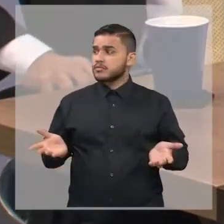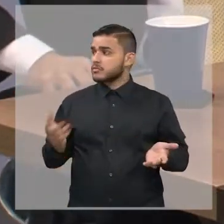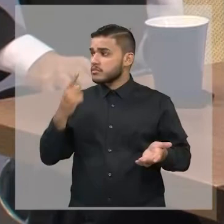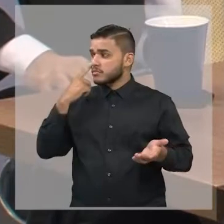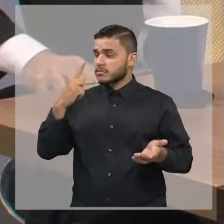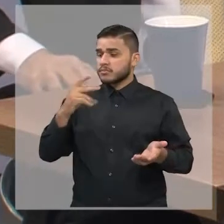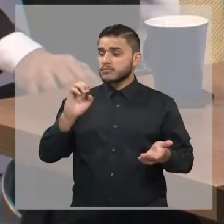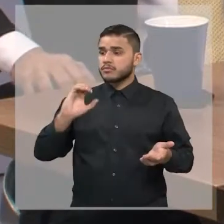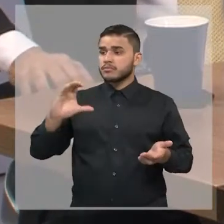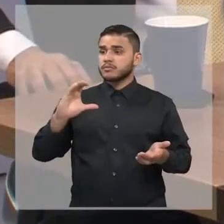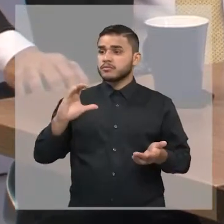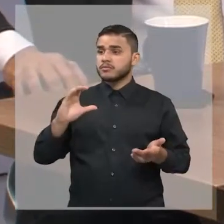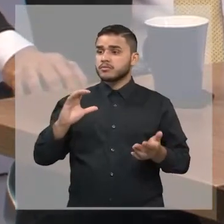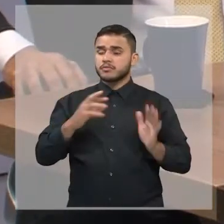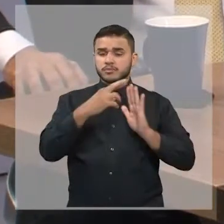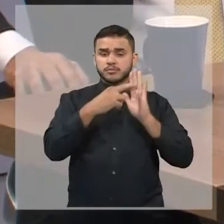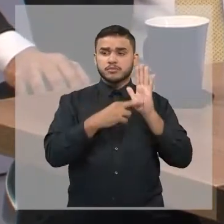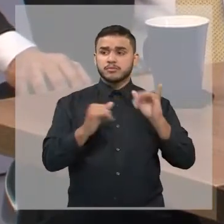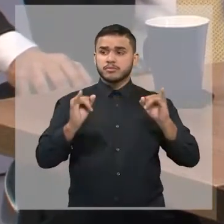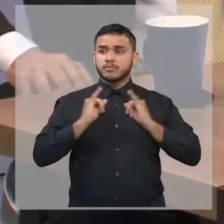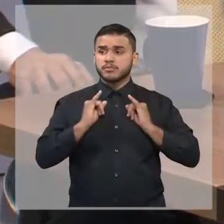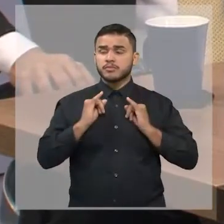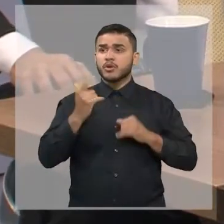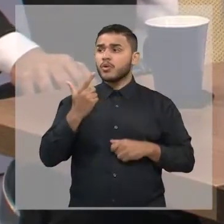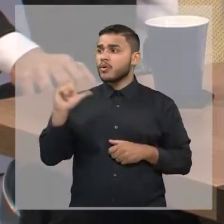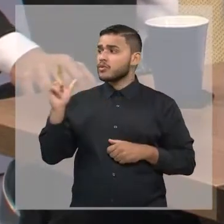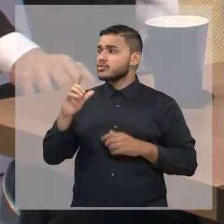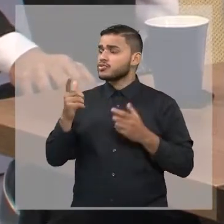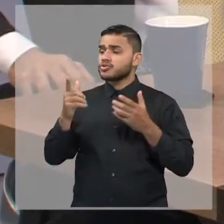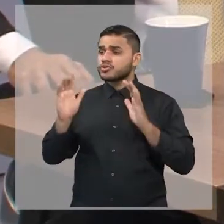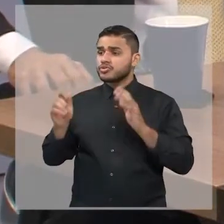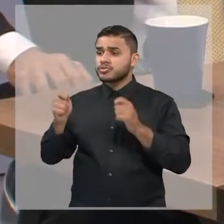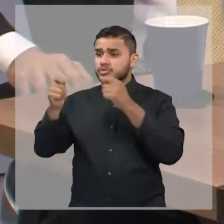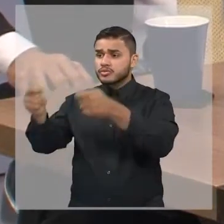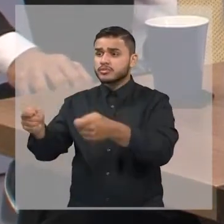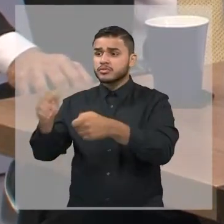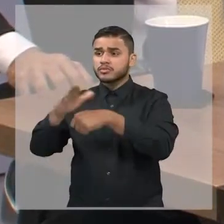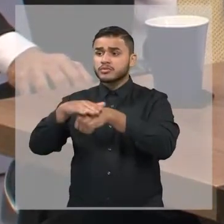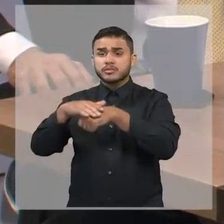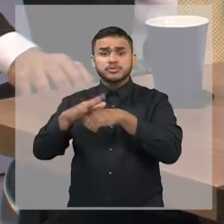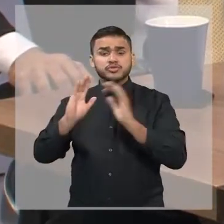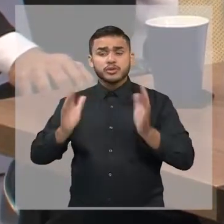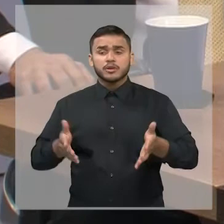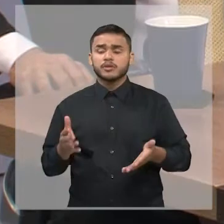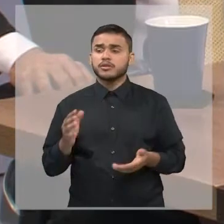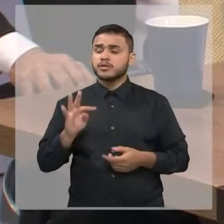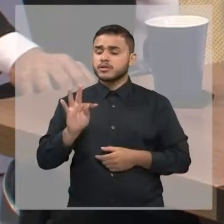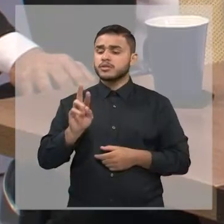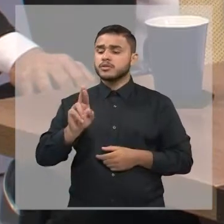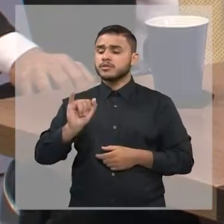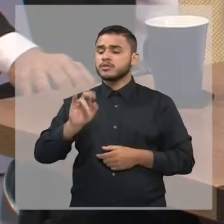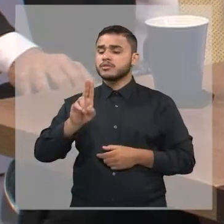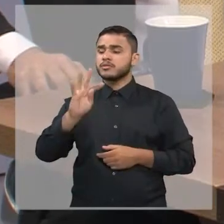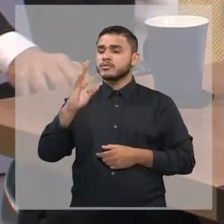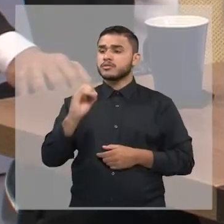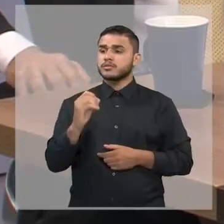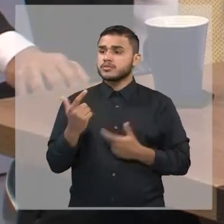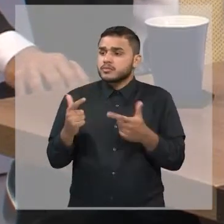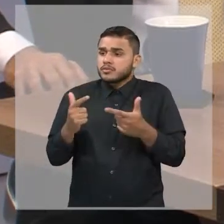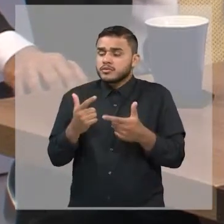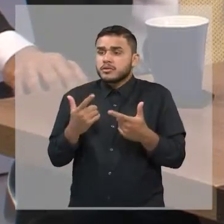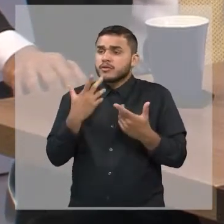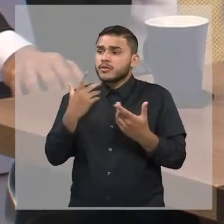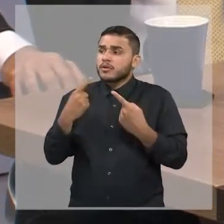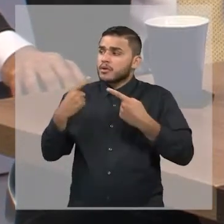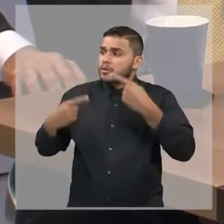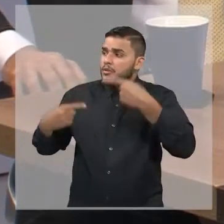sei nem qual PEC você está falando. Mas PEC da Previdência. Não, isso é outra questão, isso já está posto. Reforma tributária. Pronto, reforma tributária. Como é que vai passar sem articulação